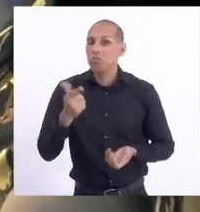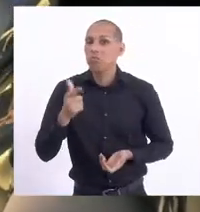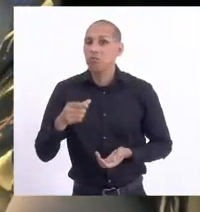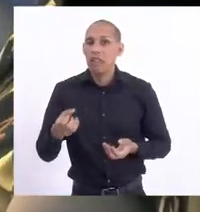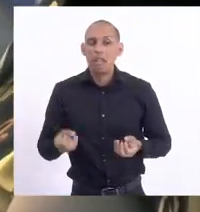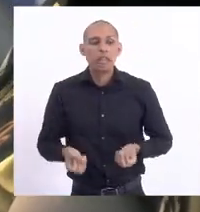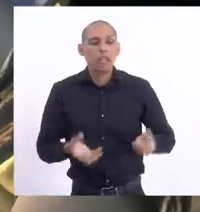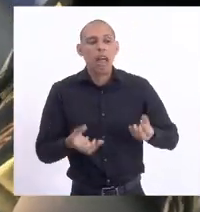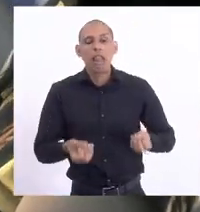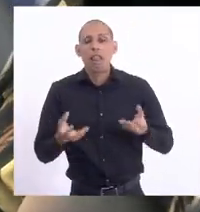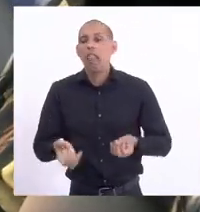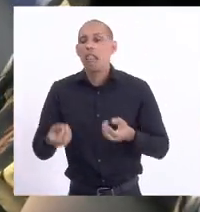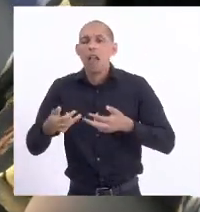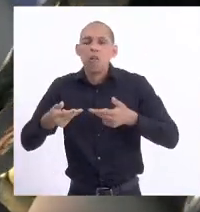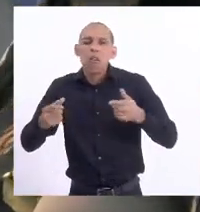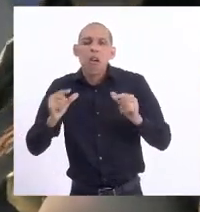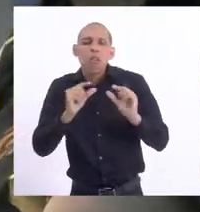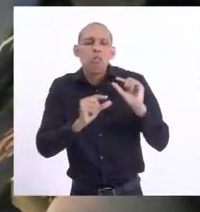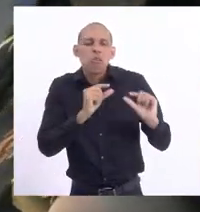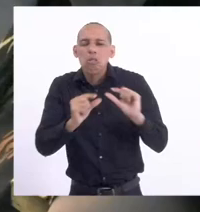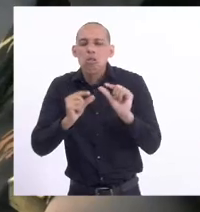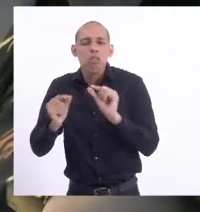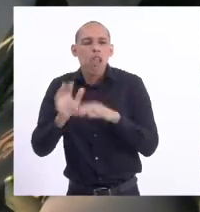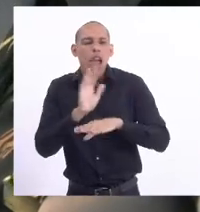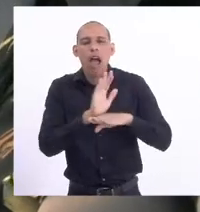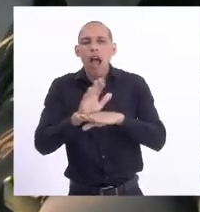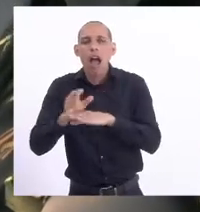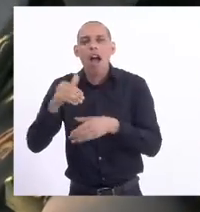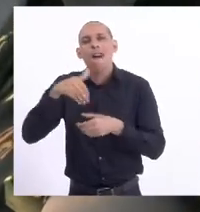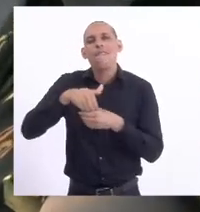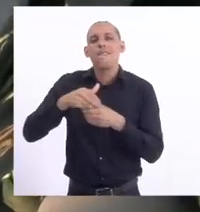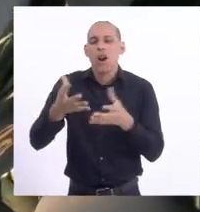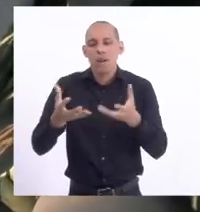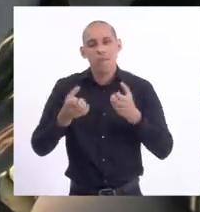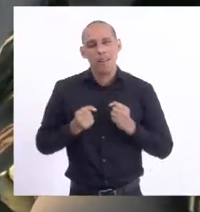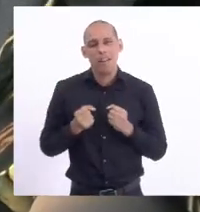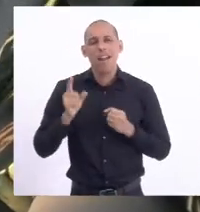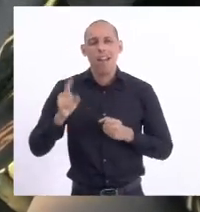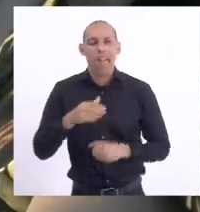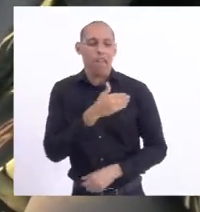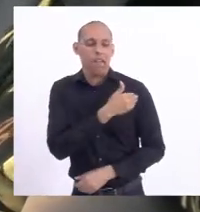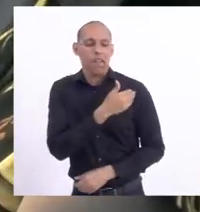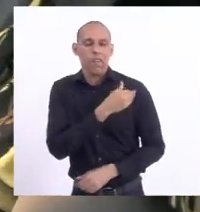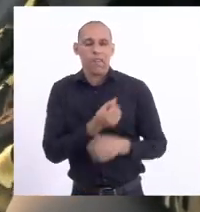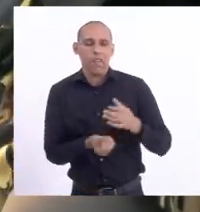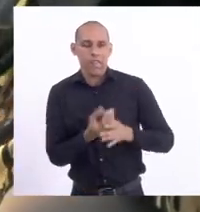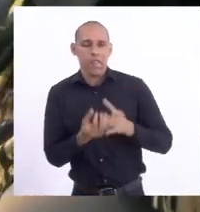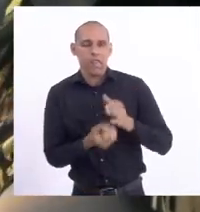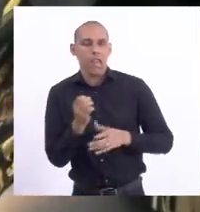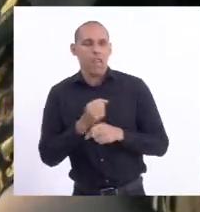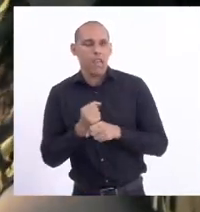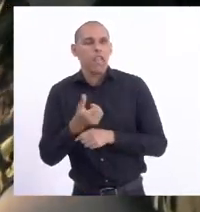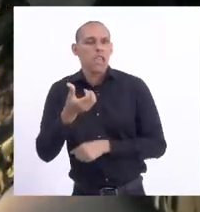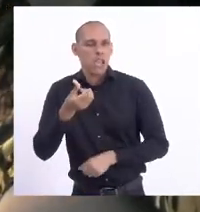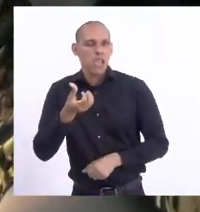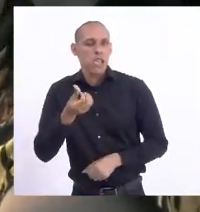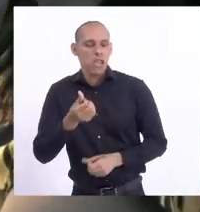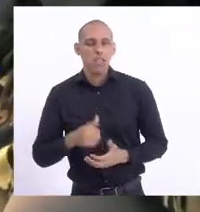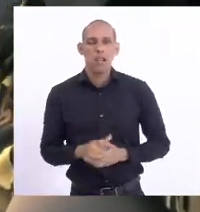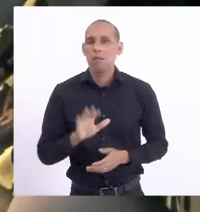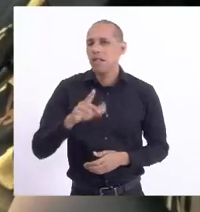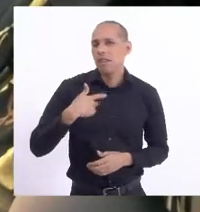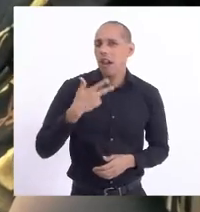para conseguir o voto. Isso aí a gente já vem, é um projeto sendo construído pela esquerda há 16 anos dessa forma. Mas eu quero aqui